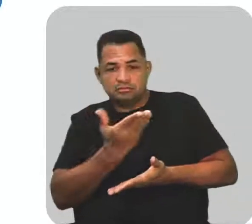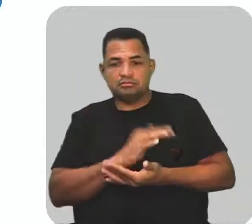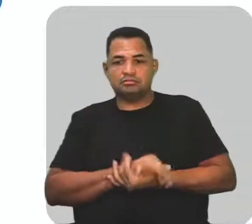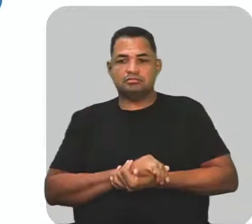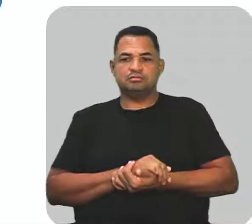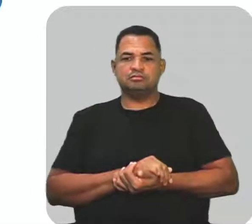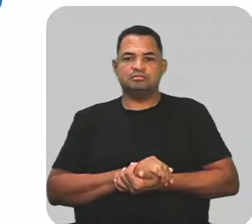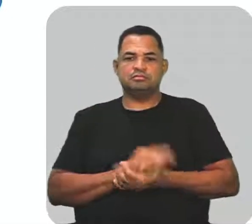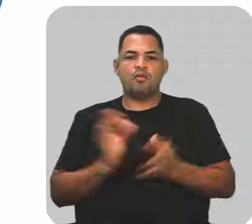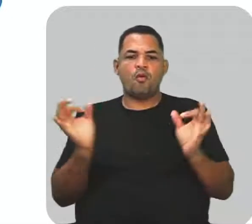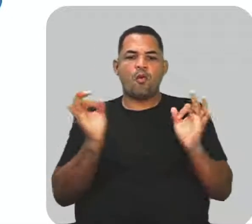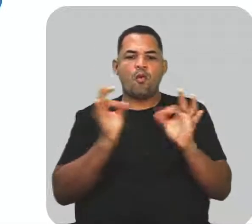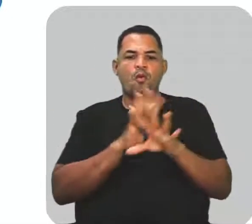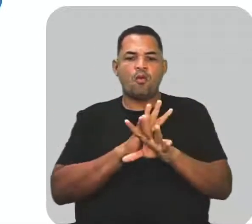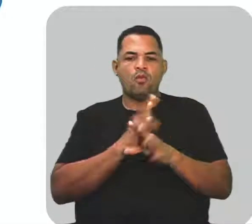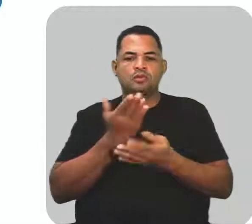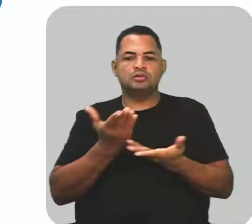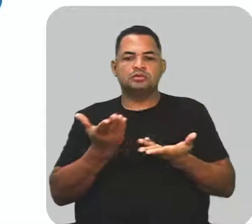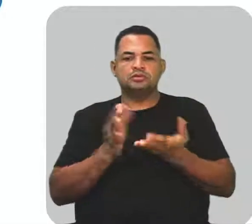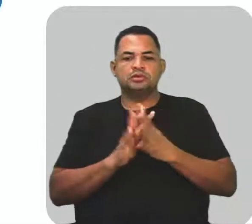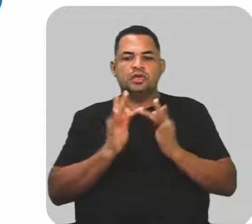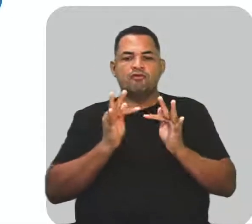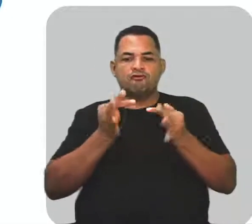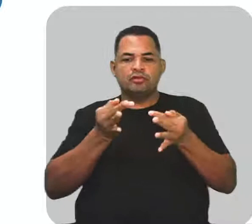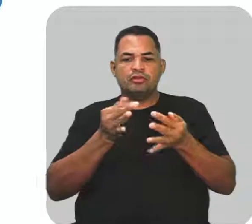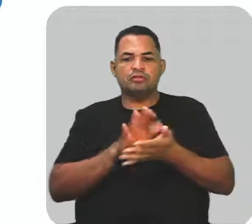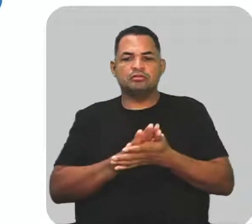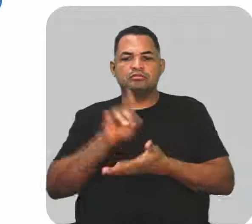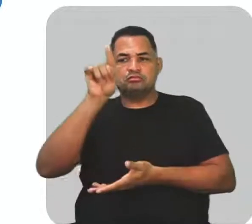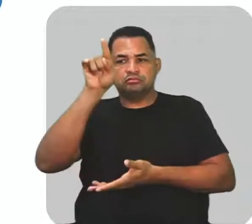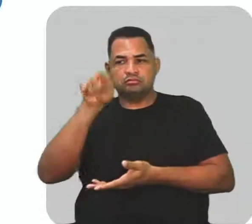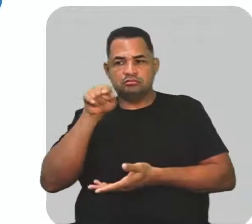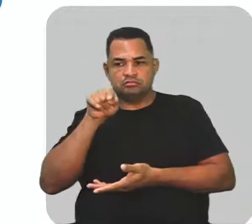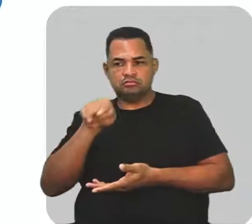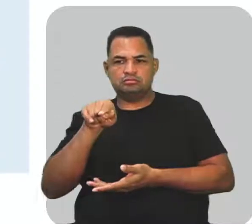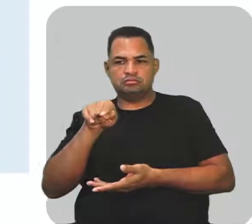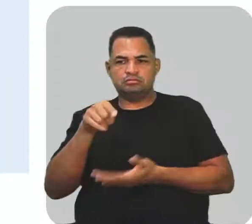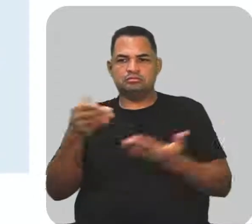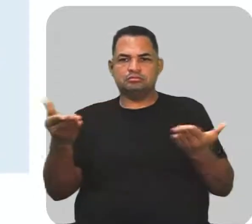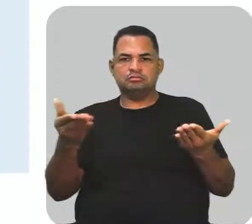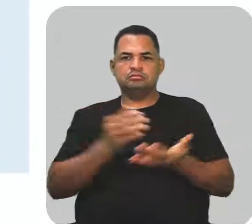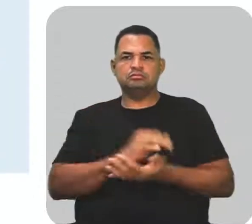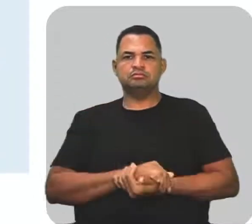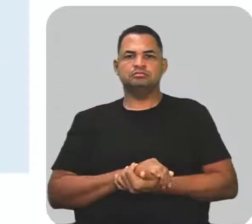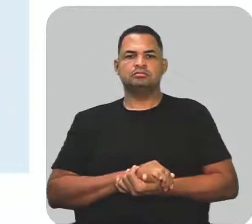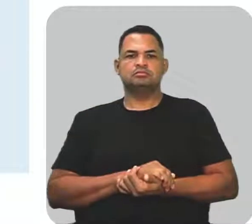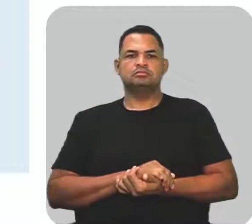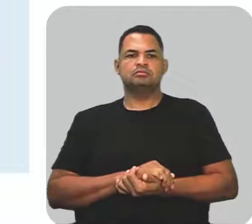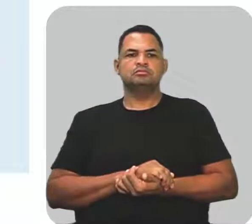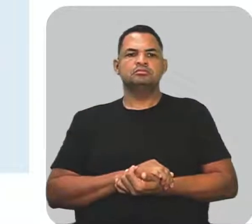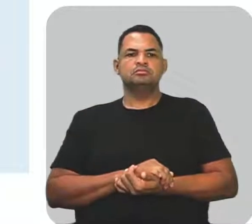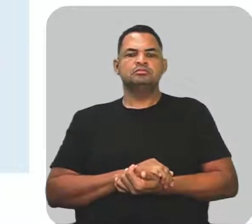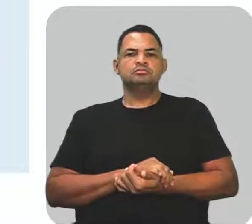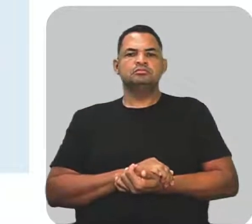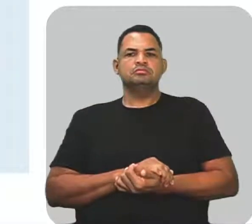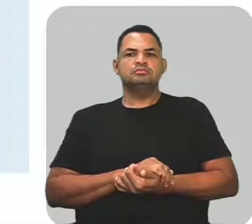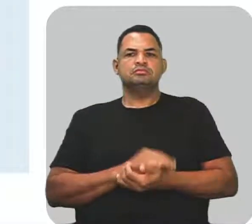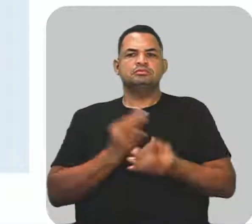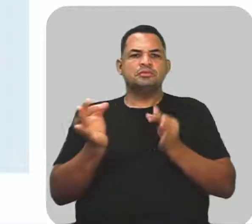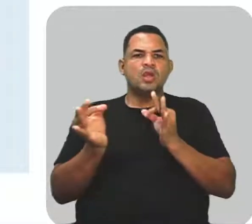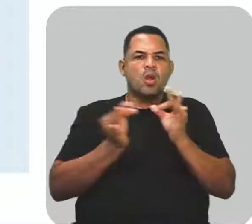também conclui aí, né? A gente encerra essa frase com ponto de exclamação. Então, de acordo